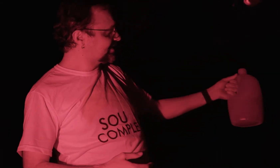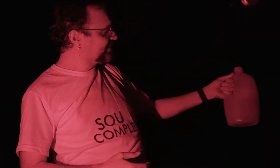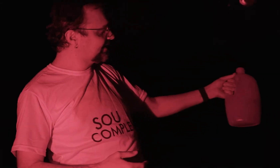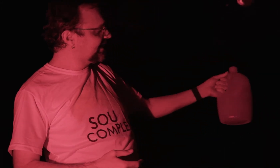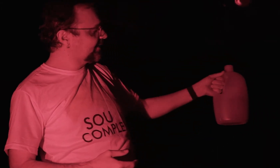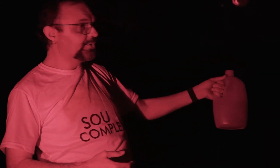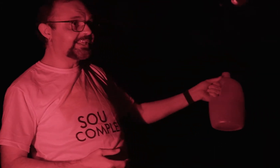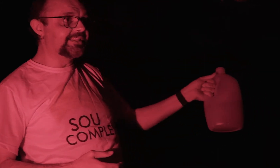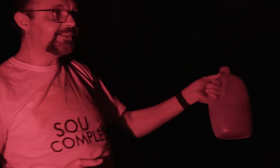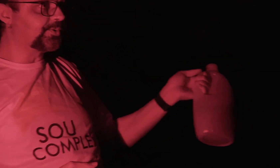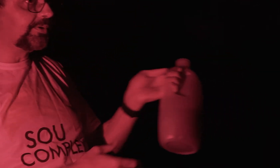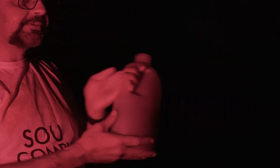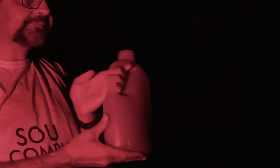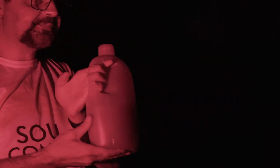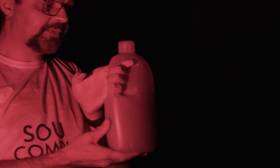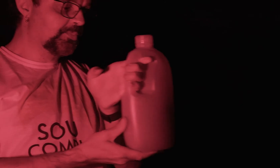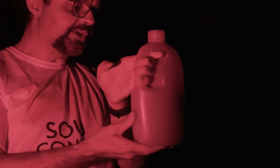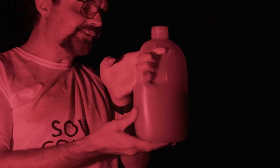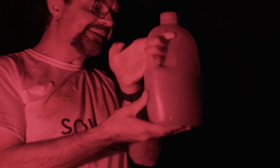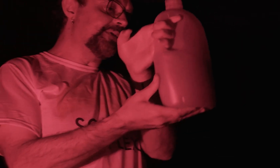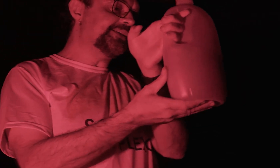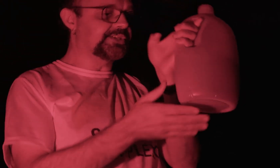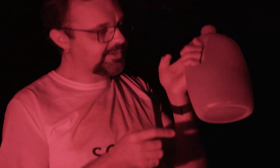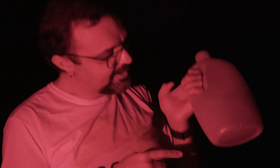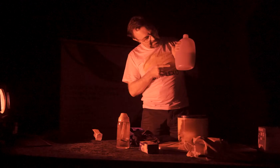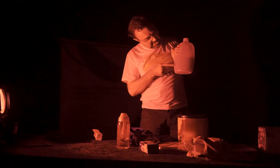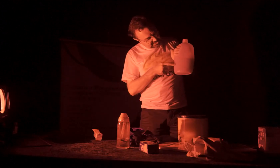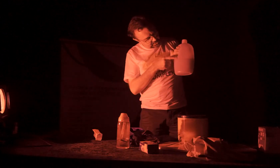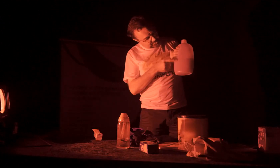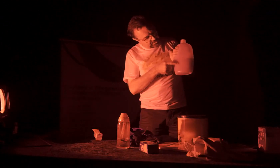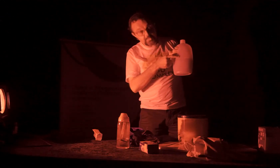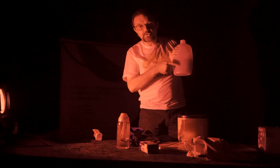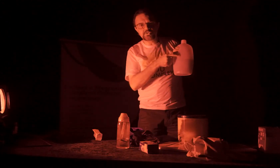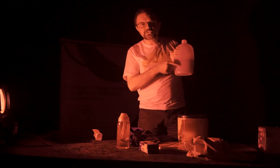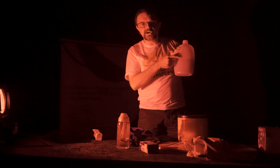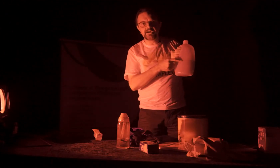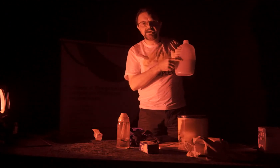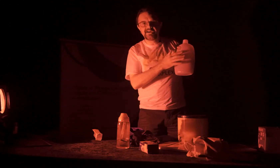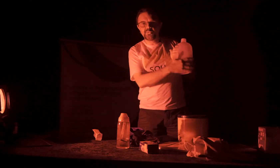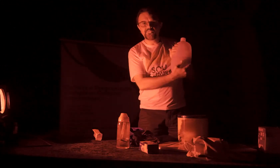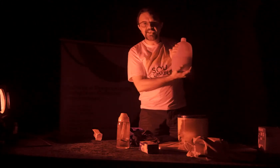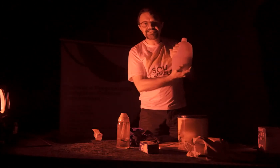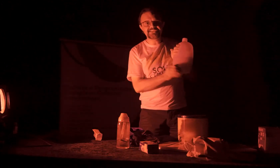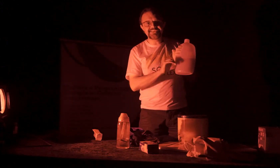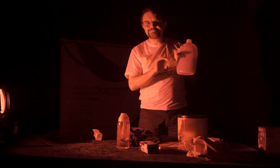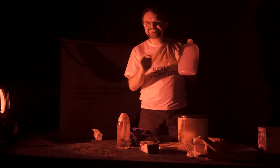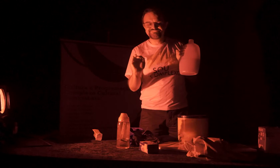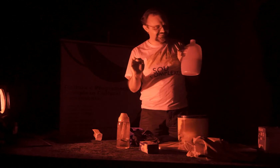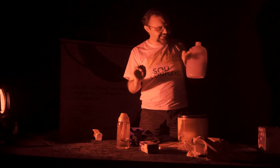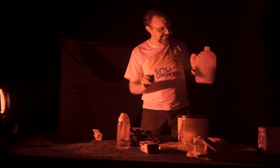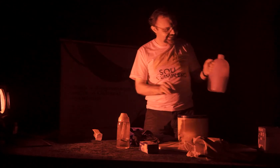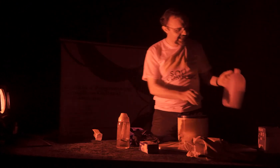Você só sabe que tem líquido aqui dentro porque você mexe, mas tudo virou uma cor só. O verde